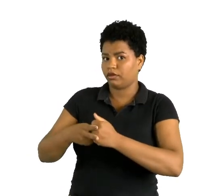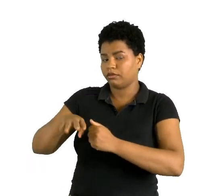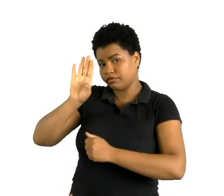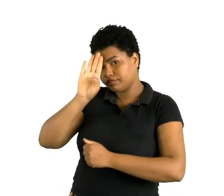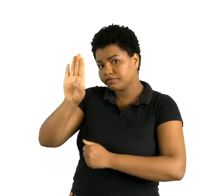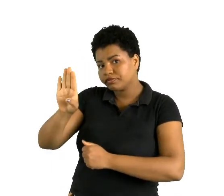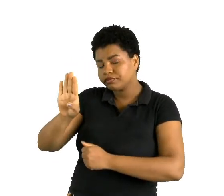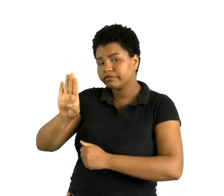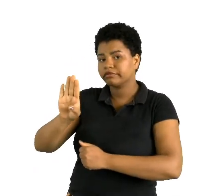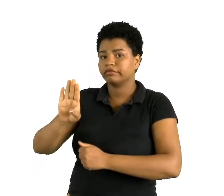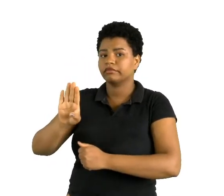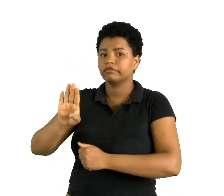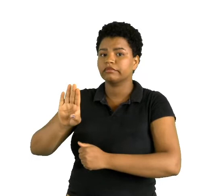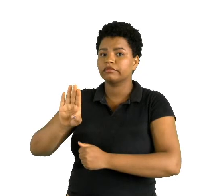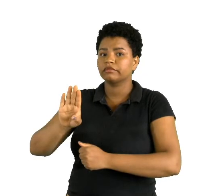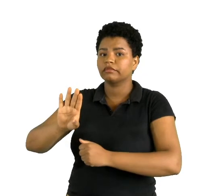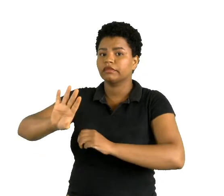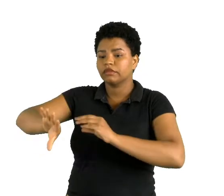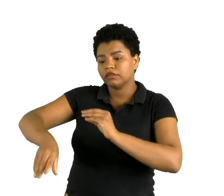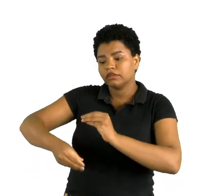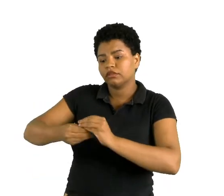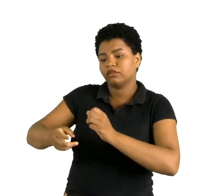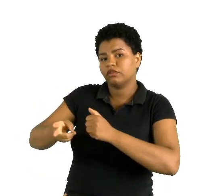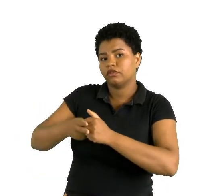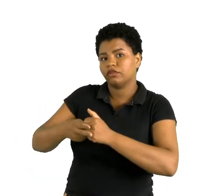principal, eu acrescento a esse meu verbo a